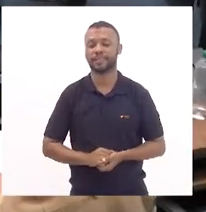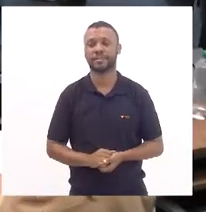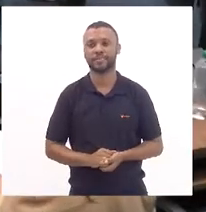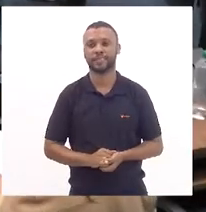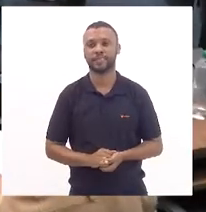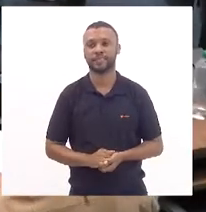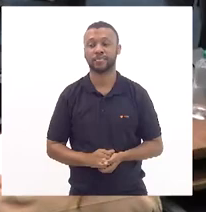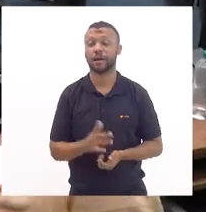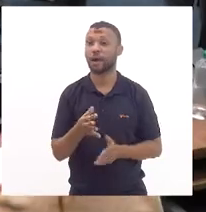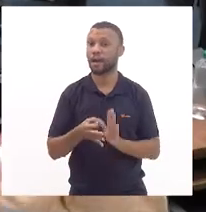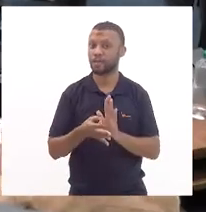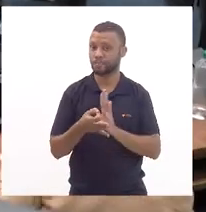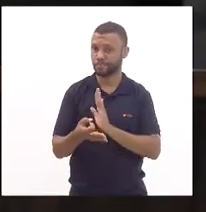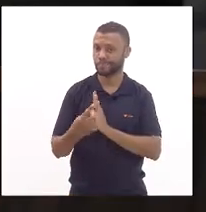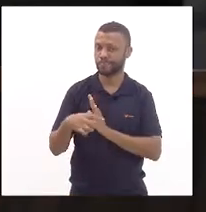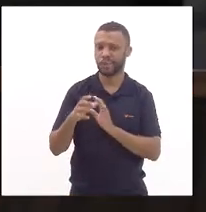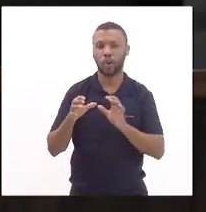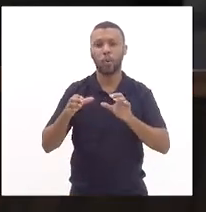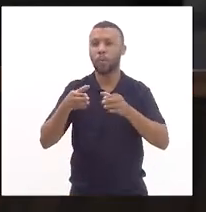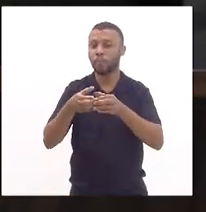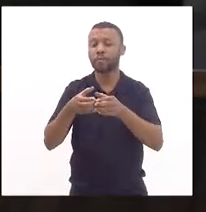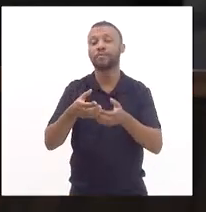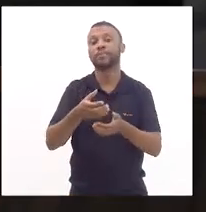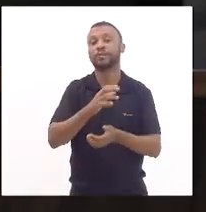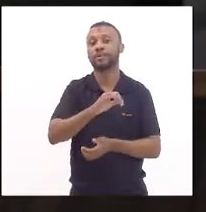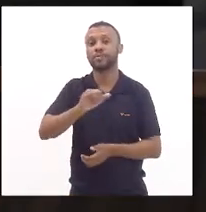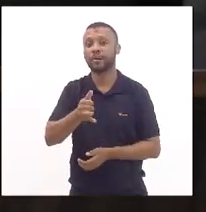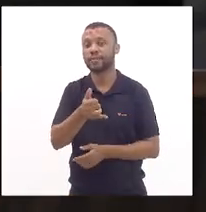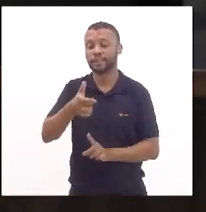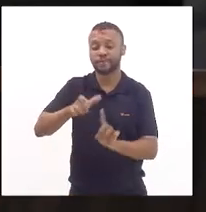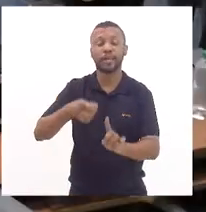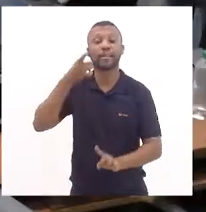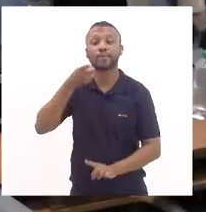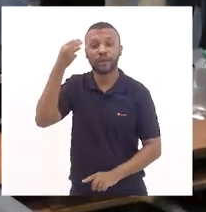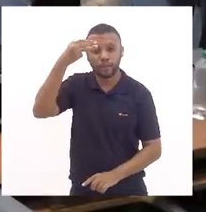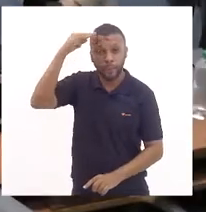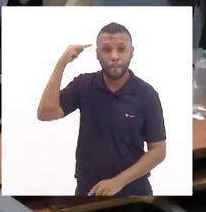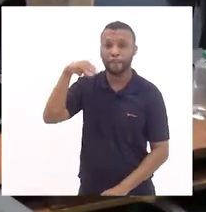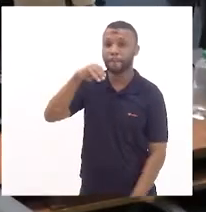Para emitir parecer pela Comissão de Constituição e Justiça, deputado Márcio Pacheco.